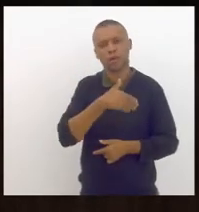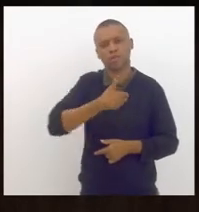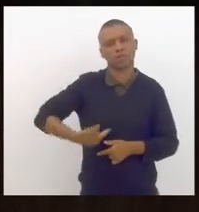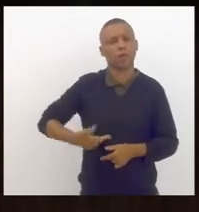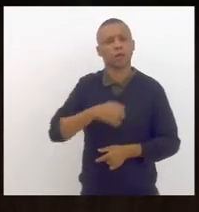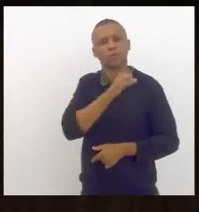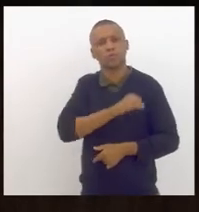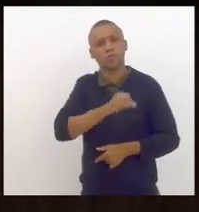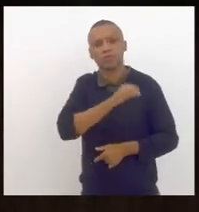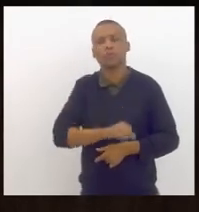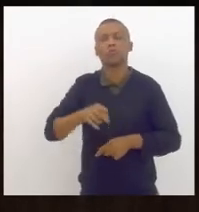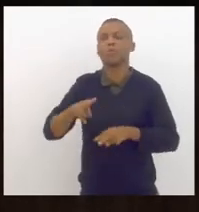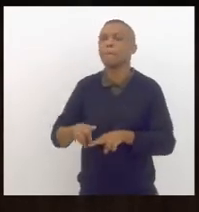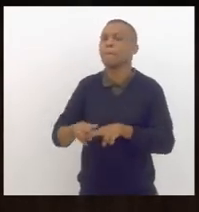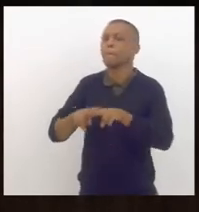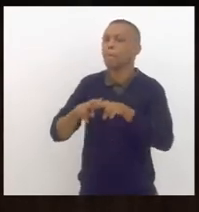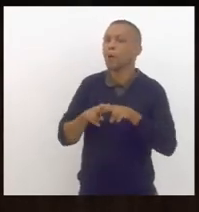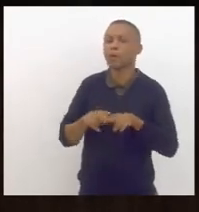Janeiro. Portanto,